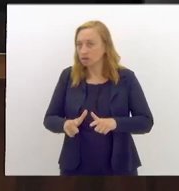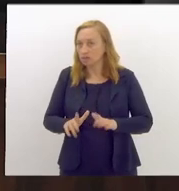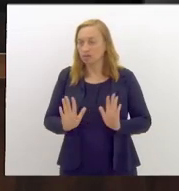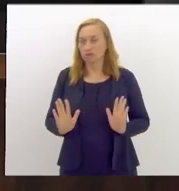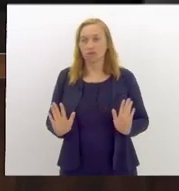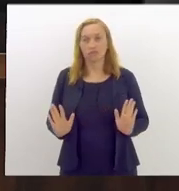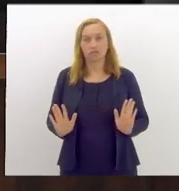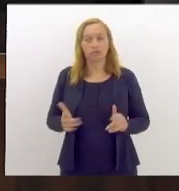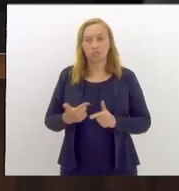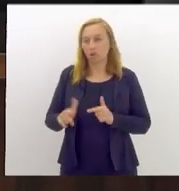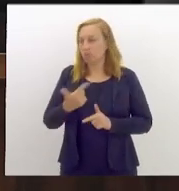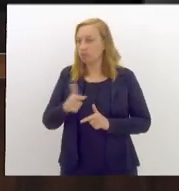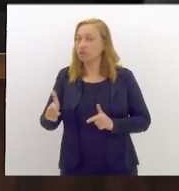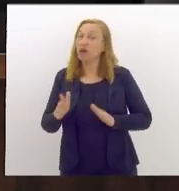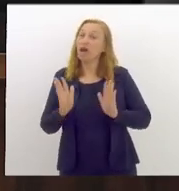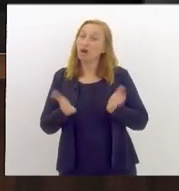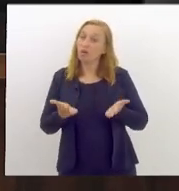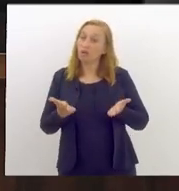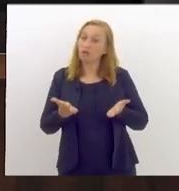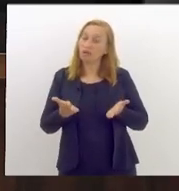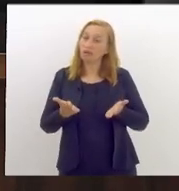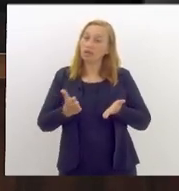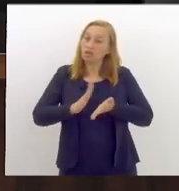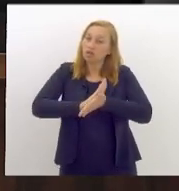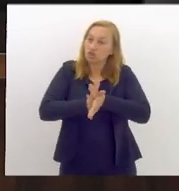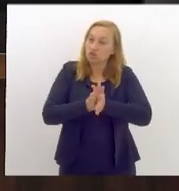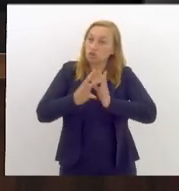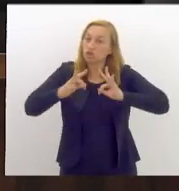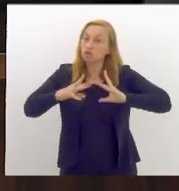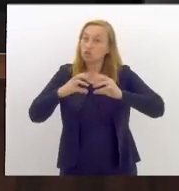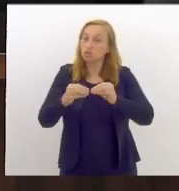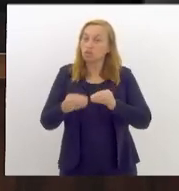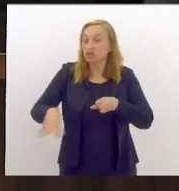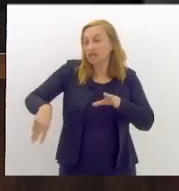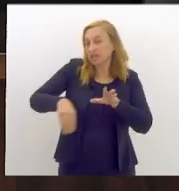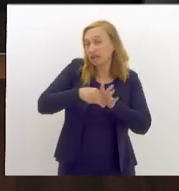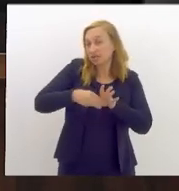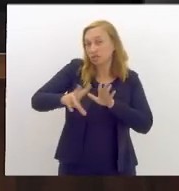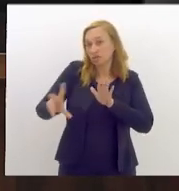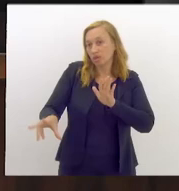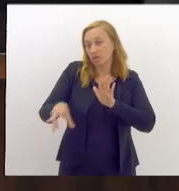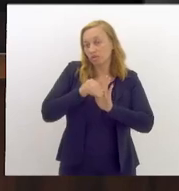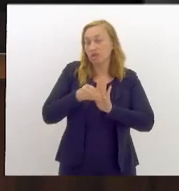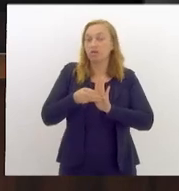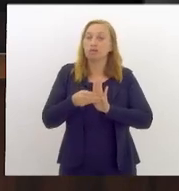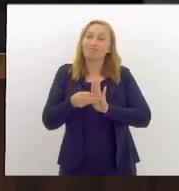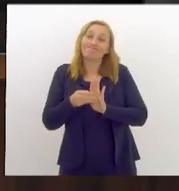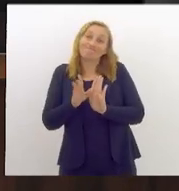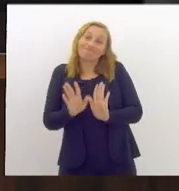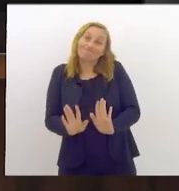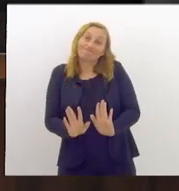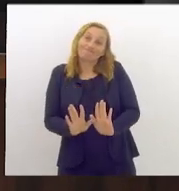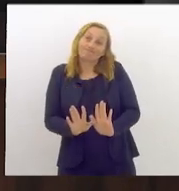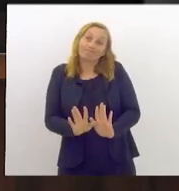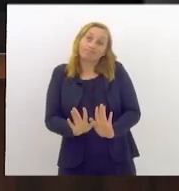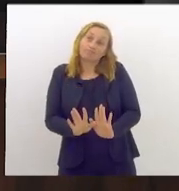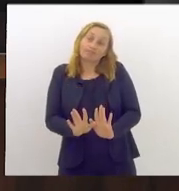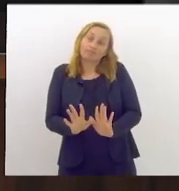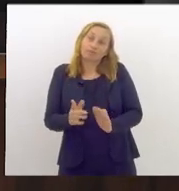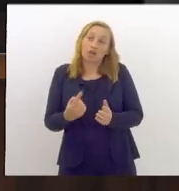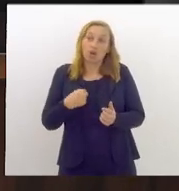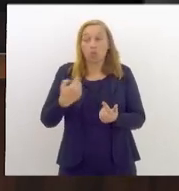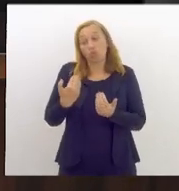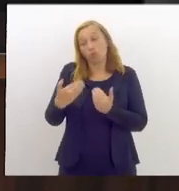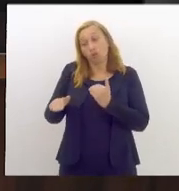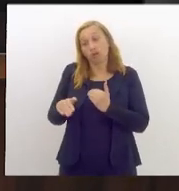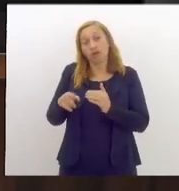tem problema agora se for para de tombar tudo como tá na ementa E aí serei contrário